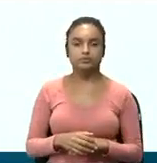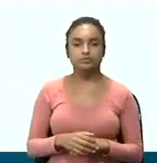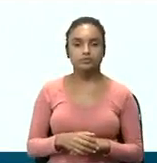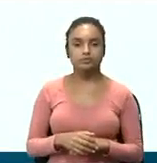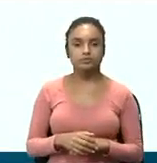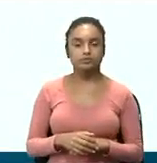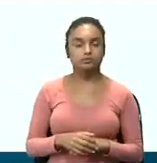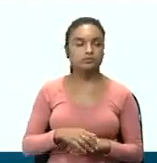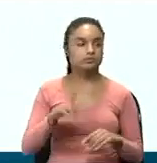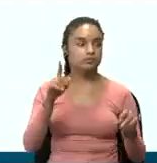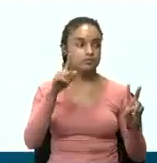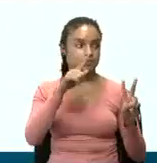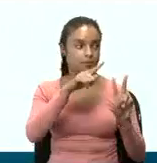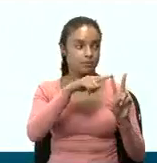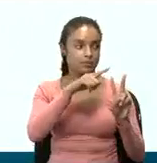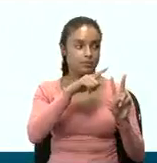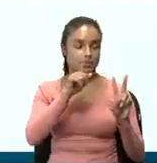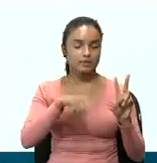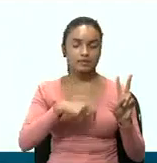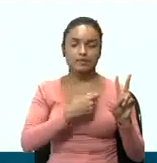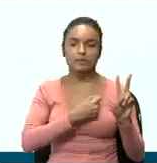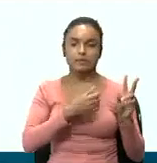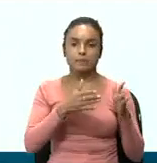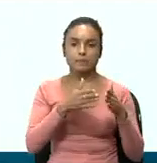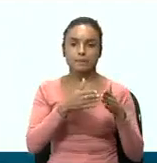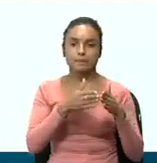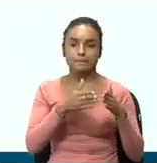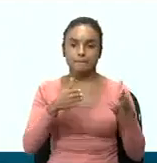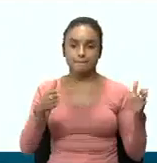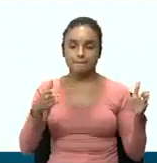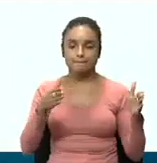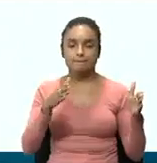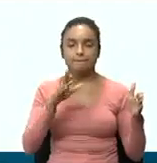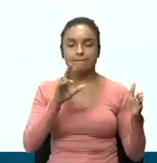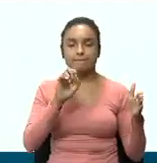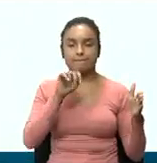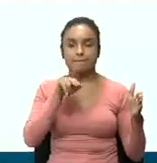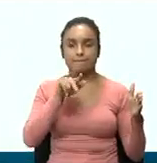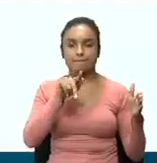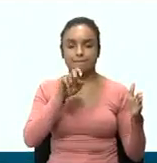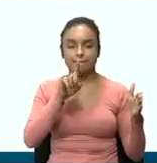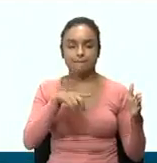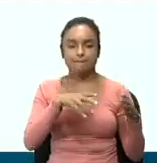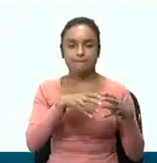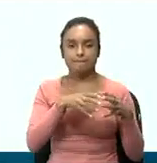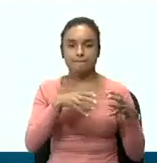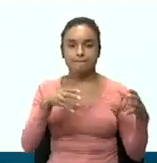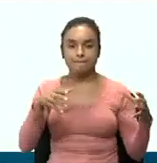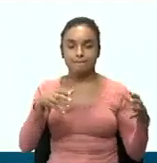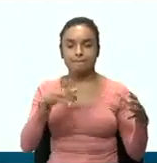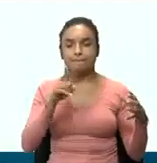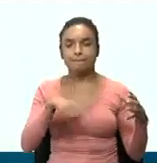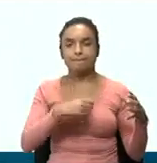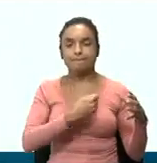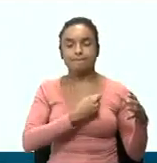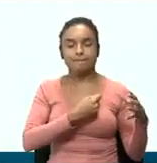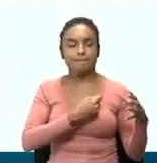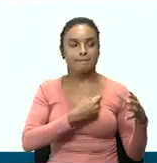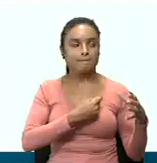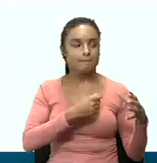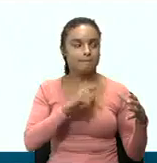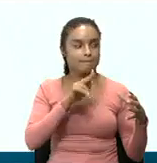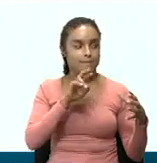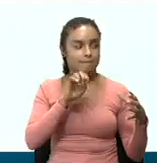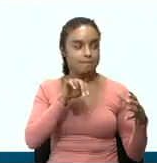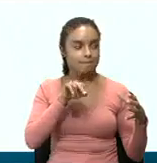continua sendo um número muito grande. 1 dividido por um número muito grande, eu tendo